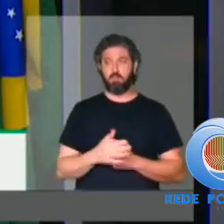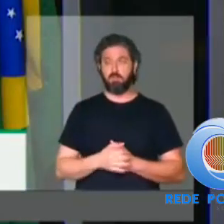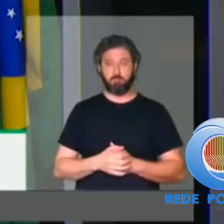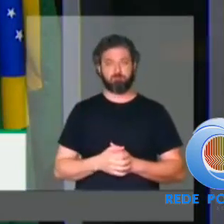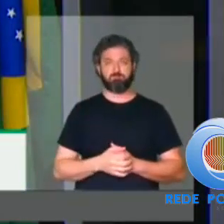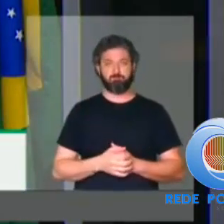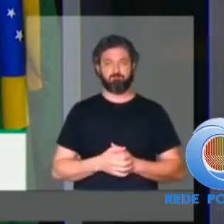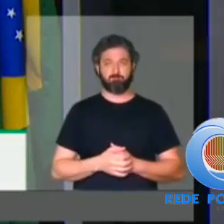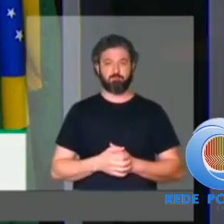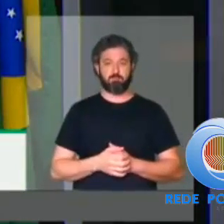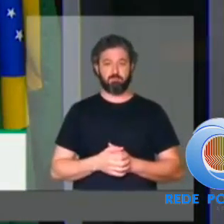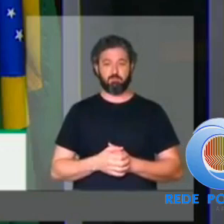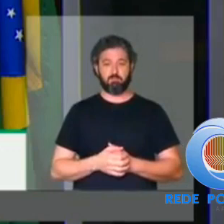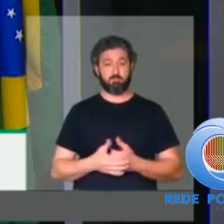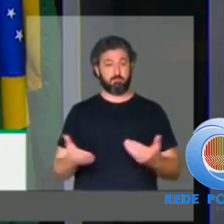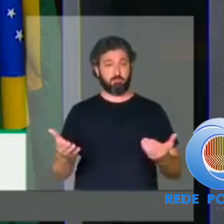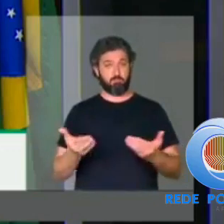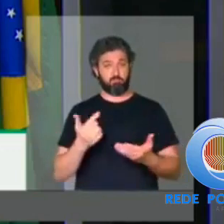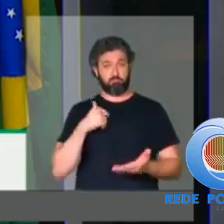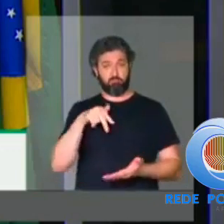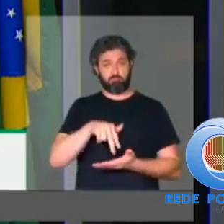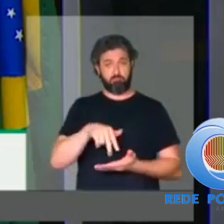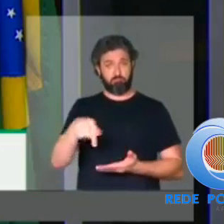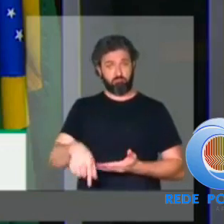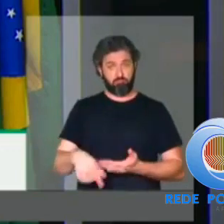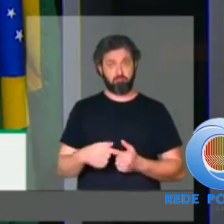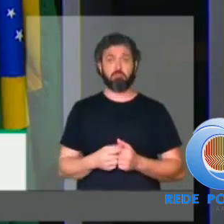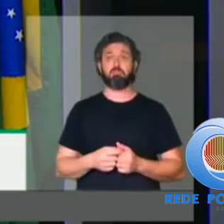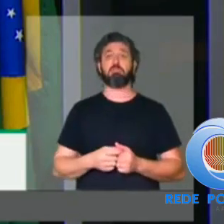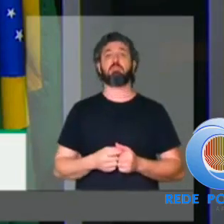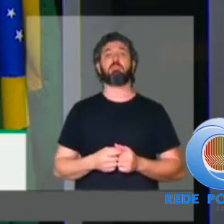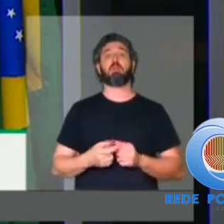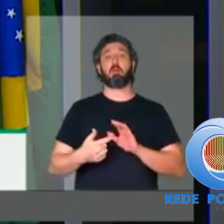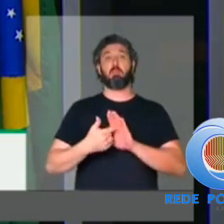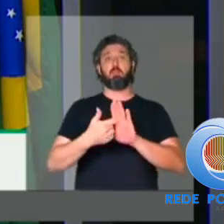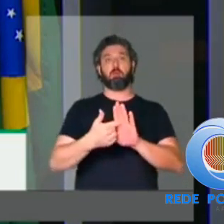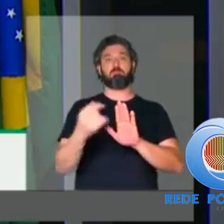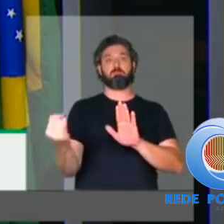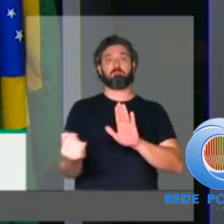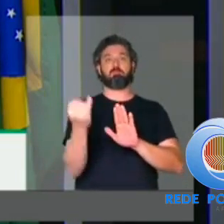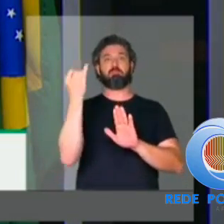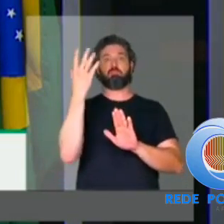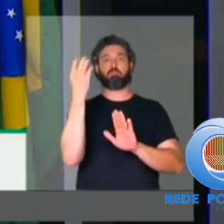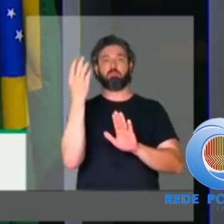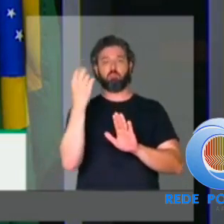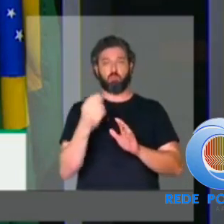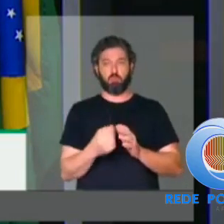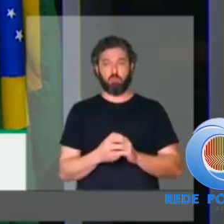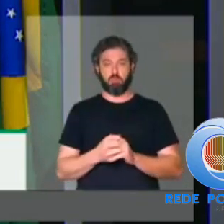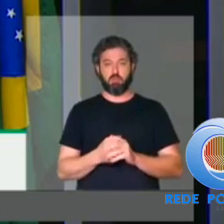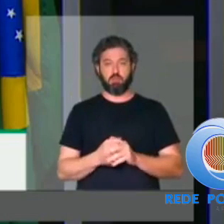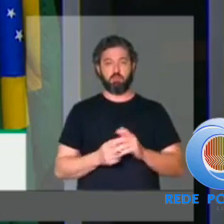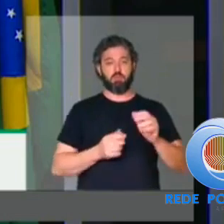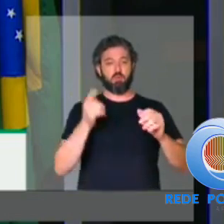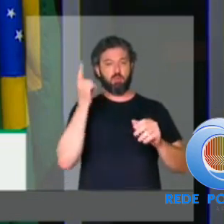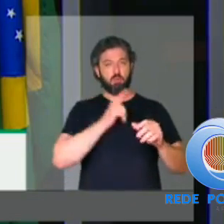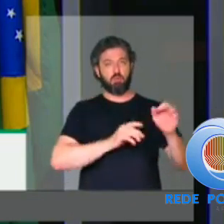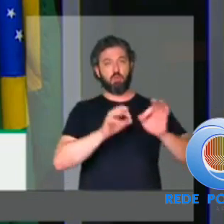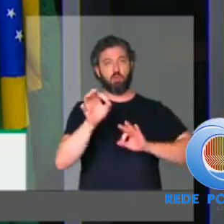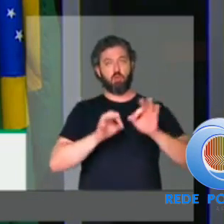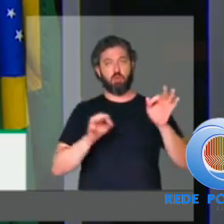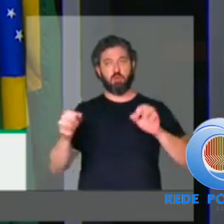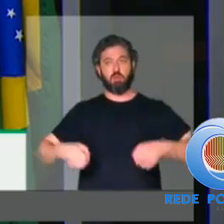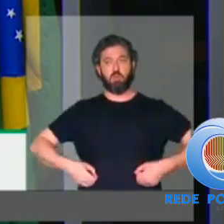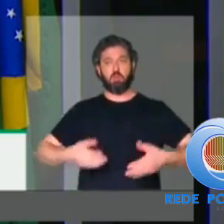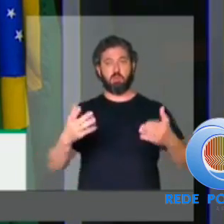parlamentares, hoje vem à tribuna para destacar a importância de organizar